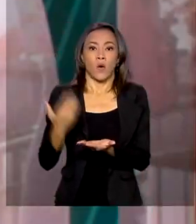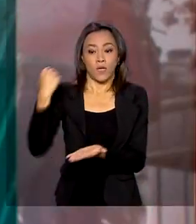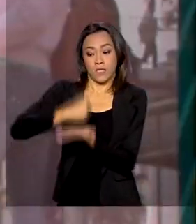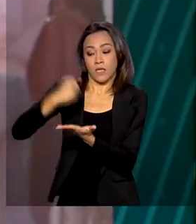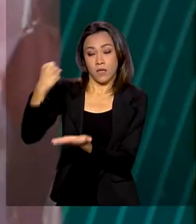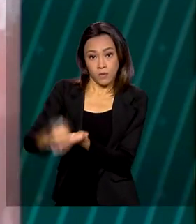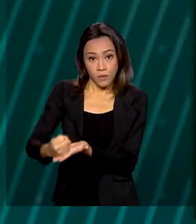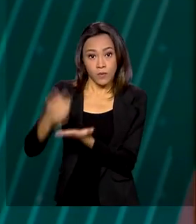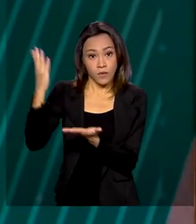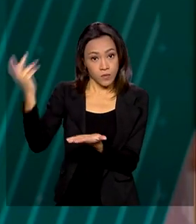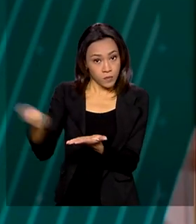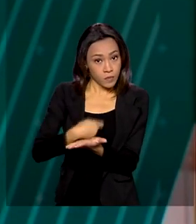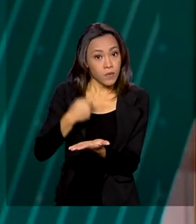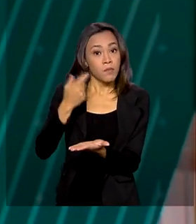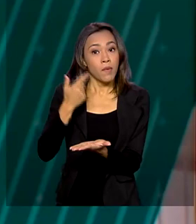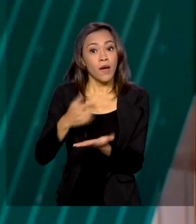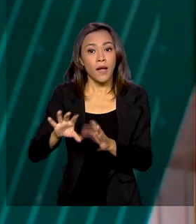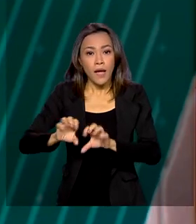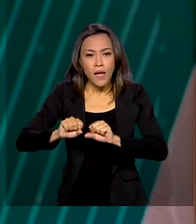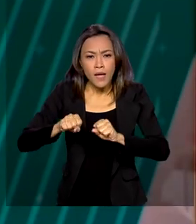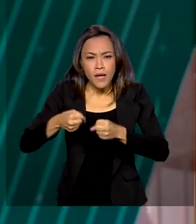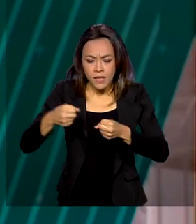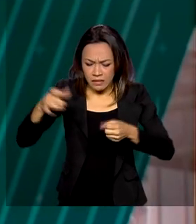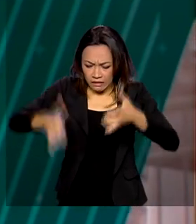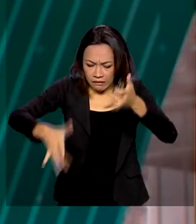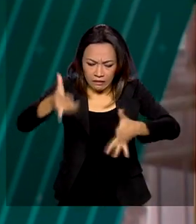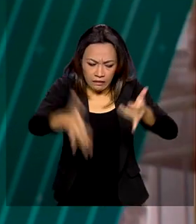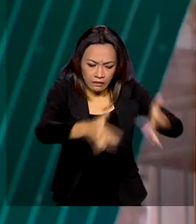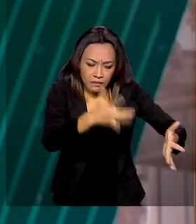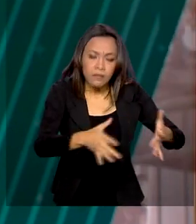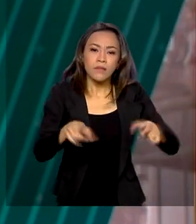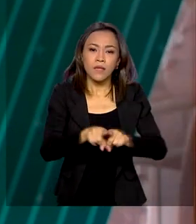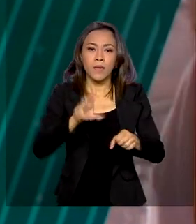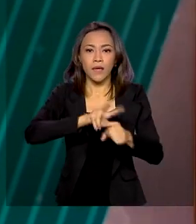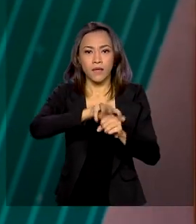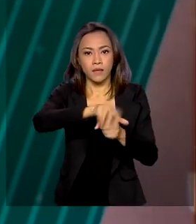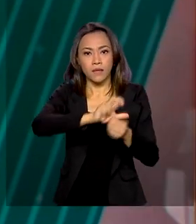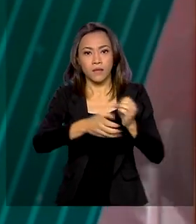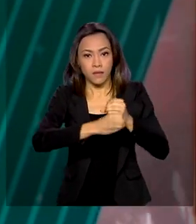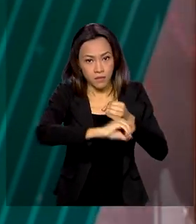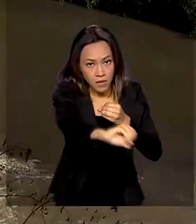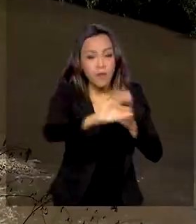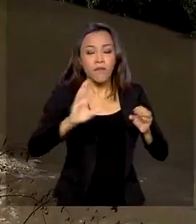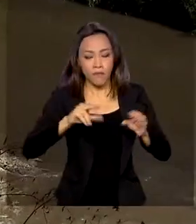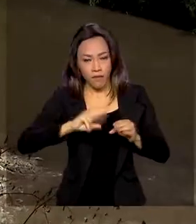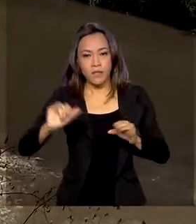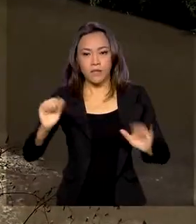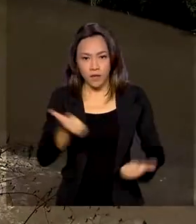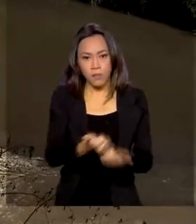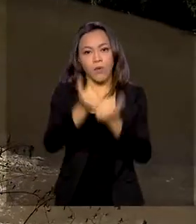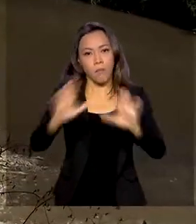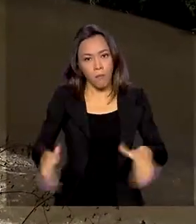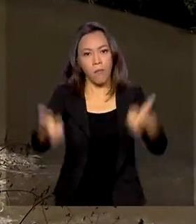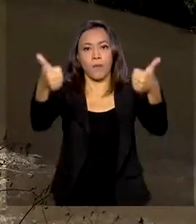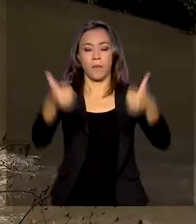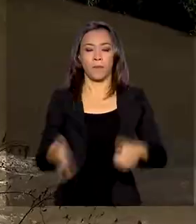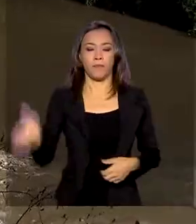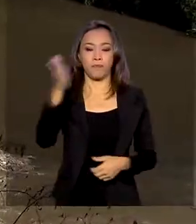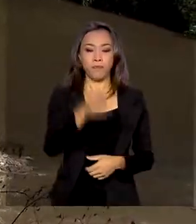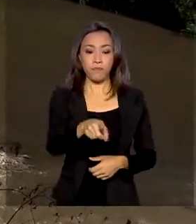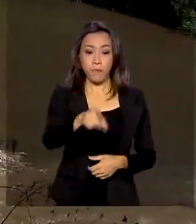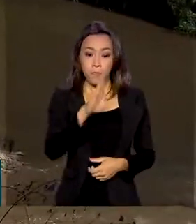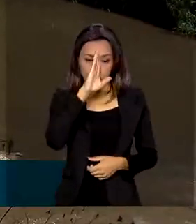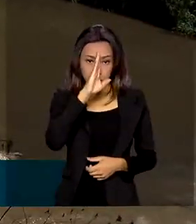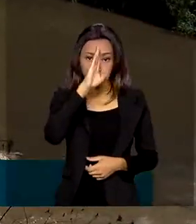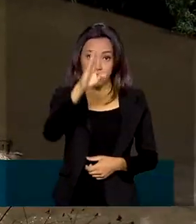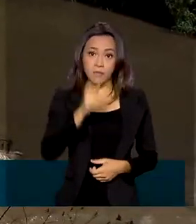acordo, ações de recuperação de áreas contaminadas e saneamento básico vão ser reforçadas. O principal rio que